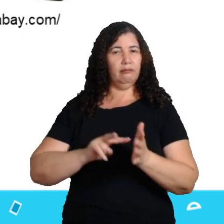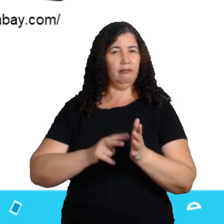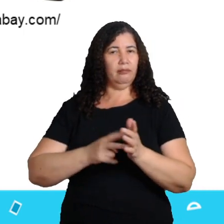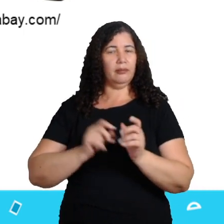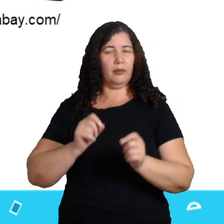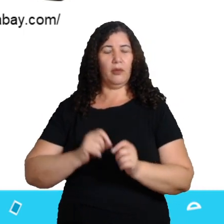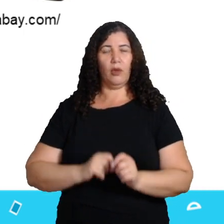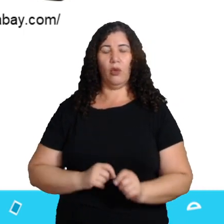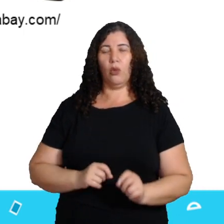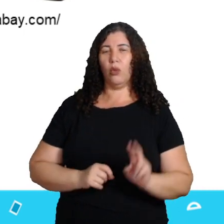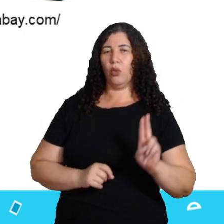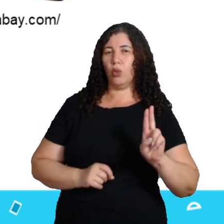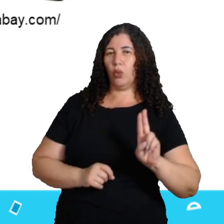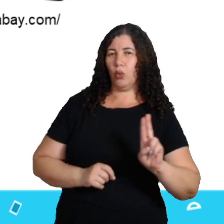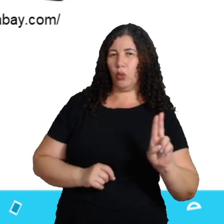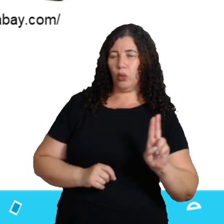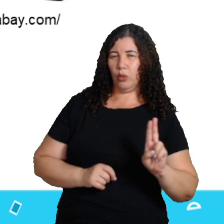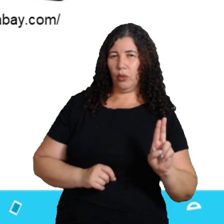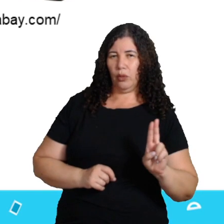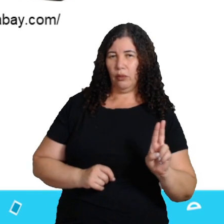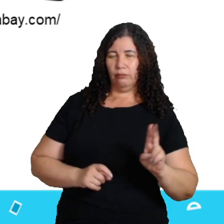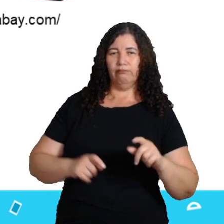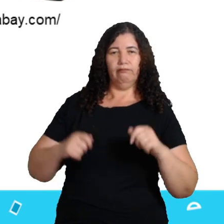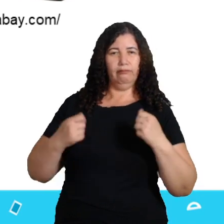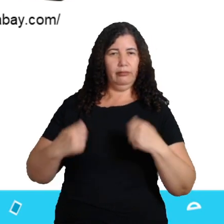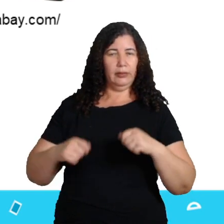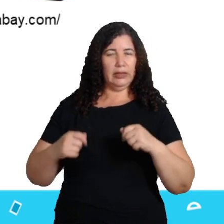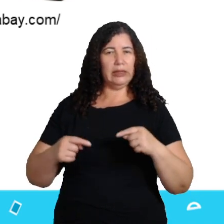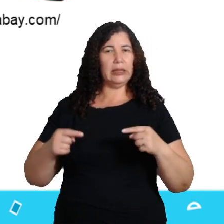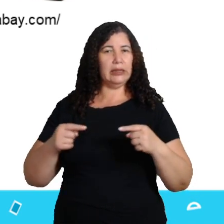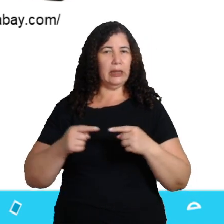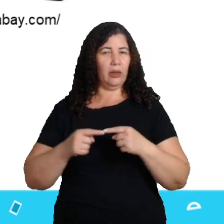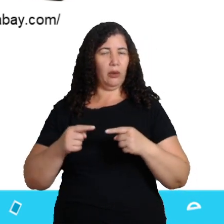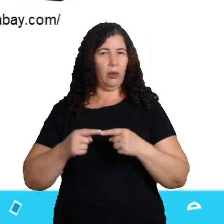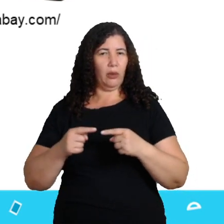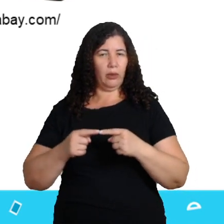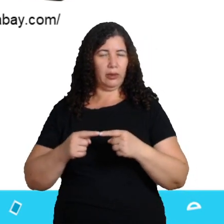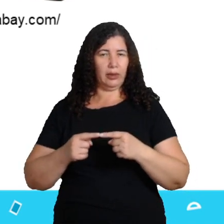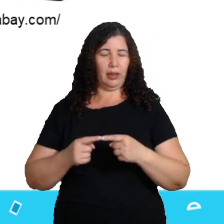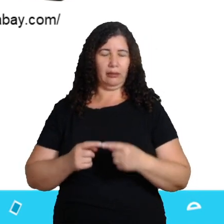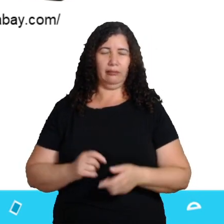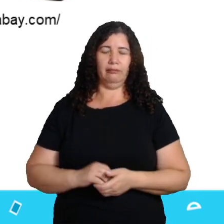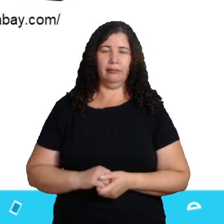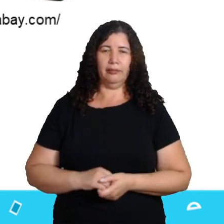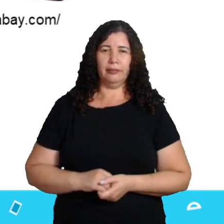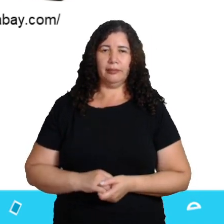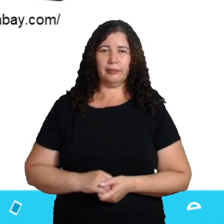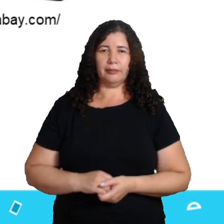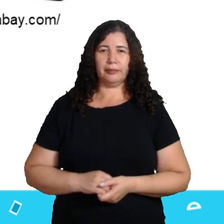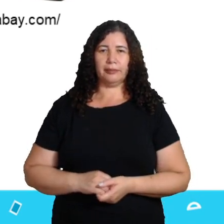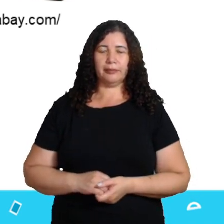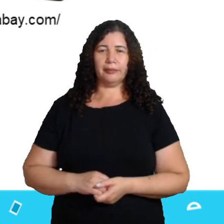os nomes vão ter que concordar entre si, tá bom? Vamos ver.